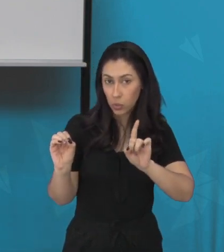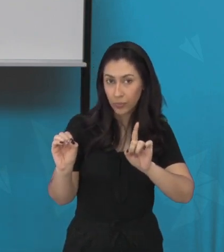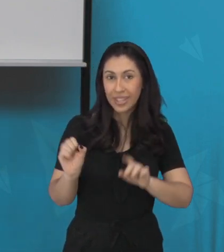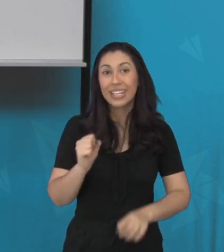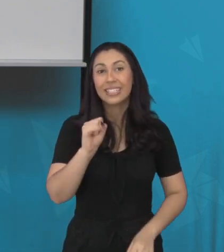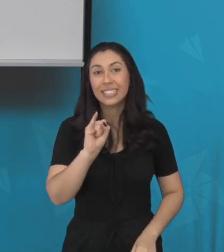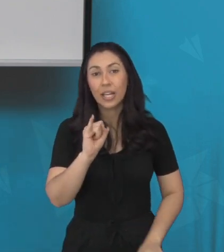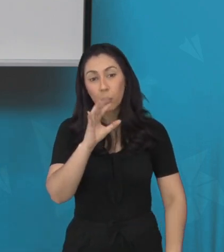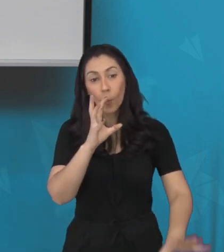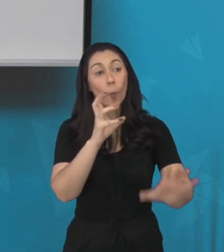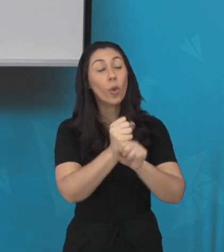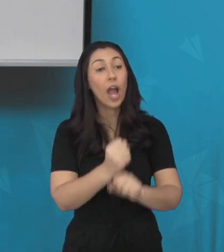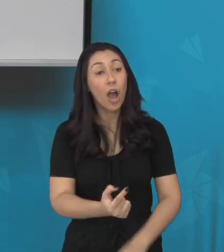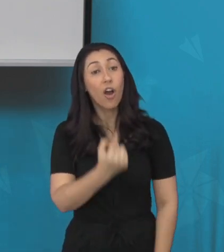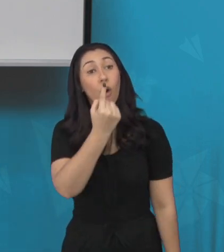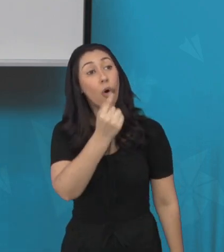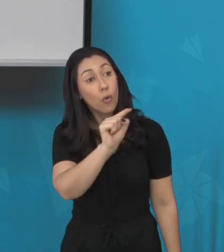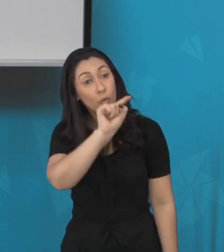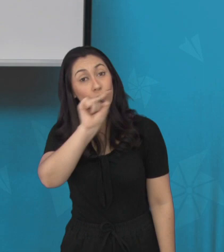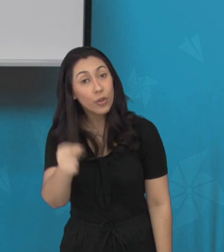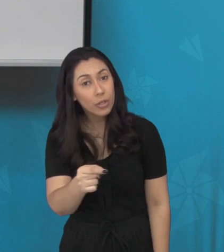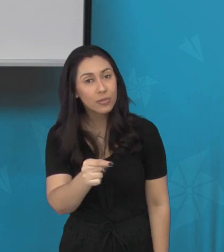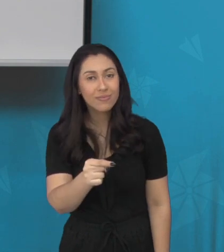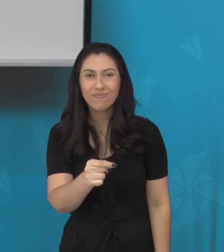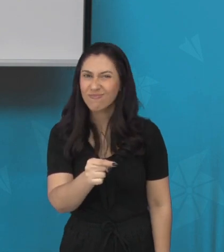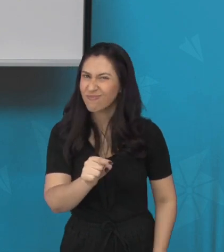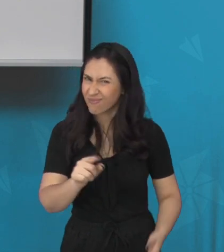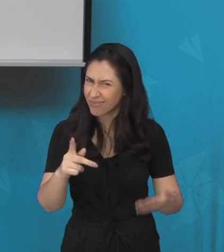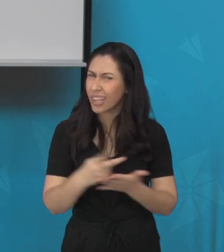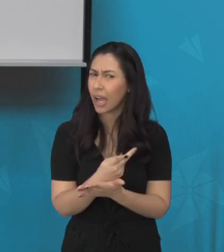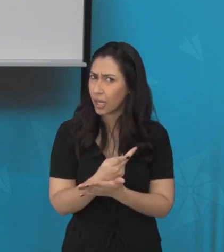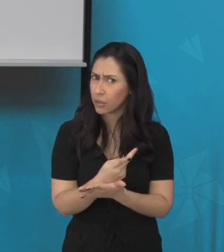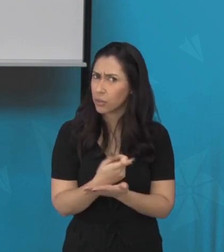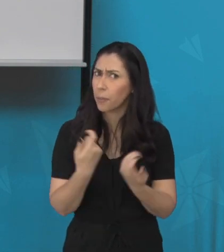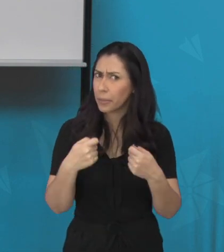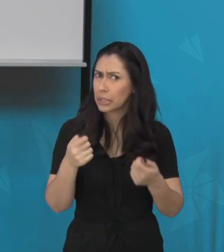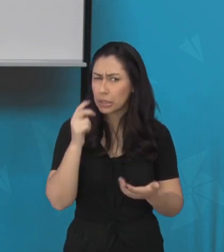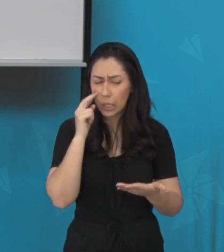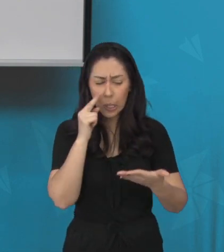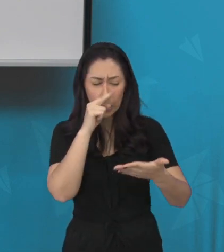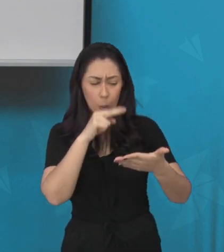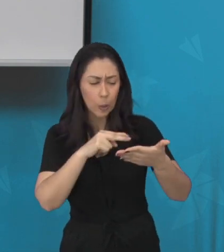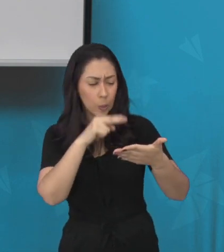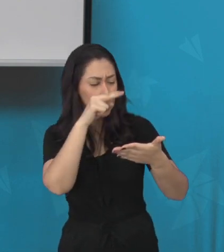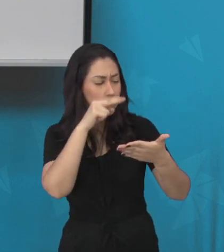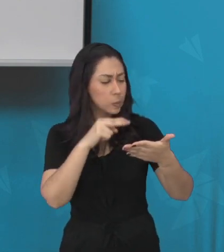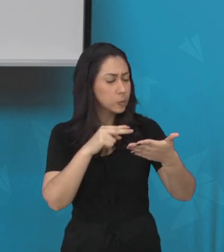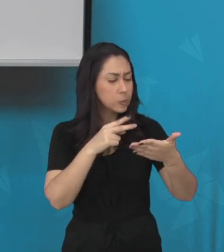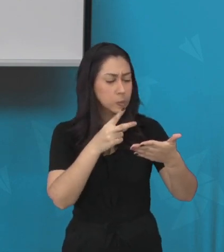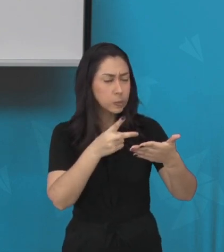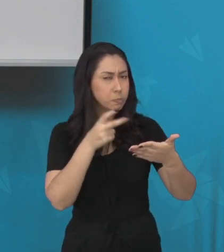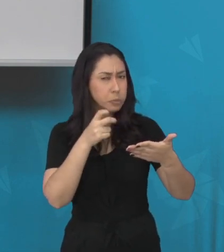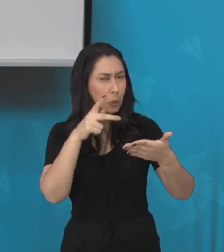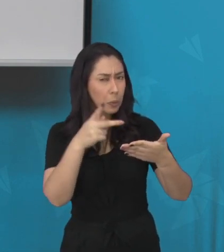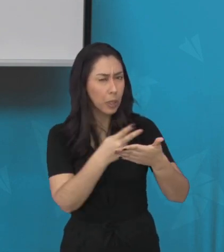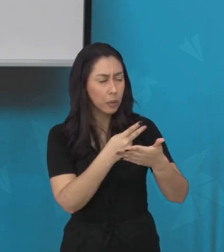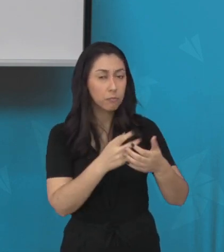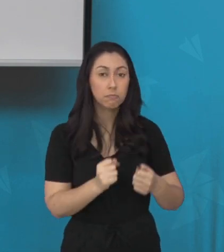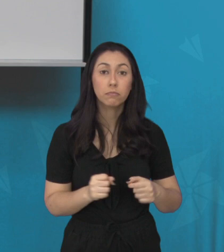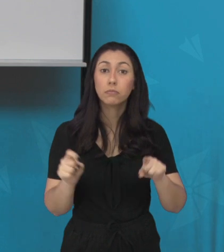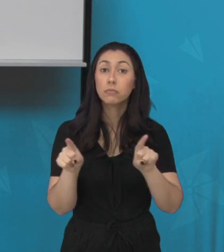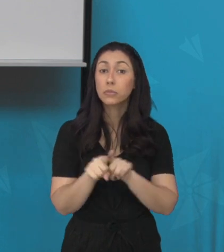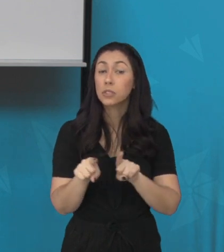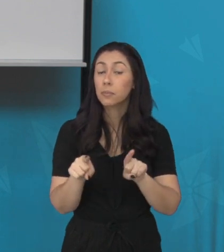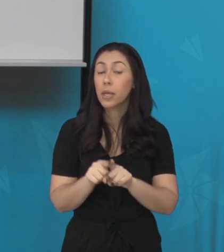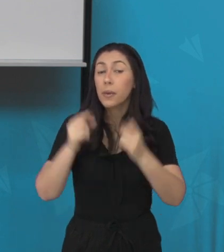alguma coisa, 3 ponto alguma coisa, alguma coisa aconteceu. Você errou algum cálculo, algum conceito, algum raciocínio. Outra forma de